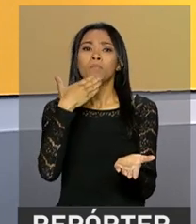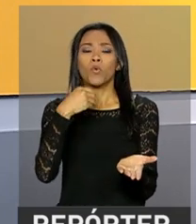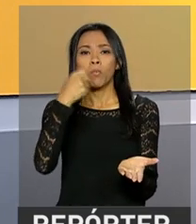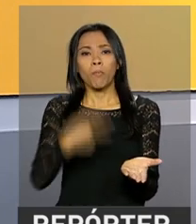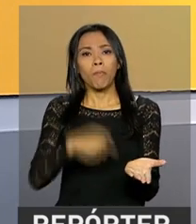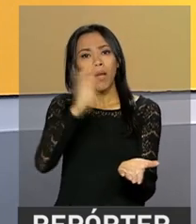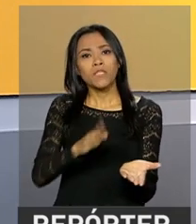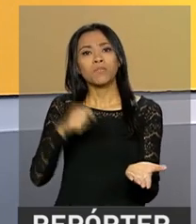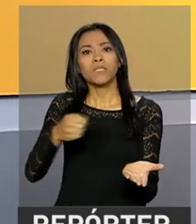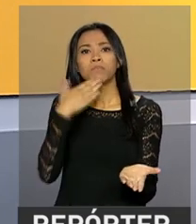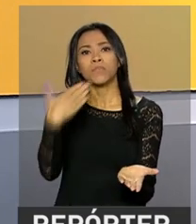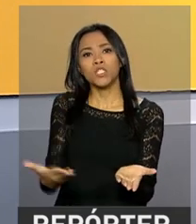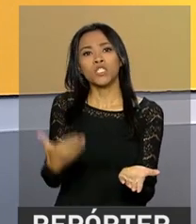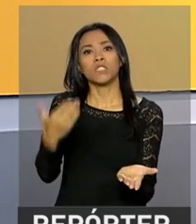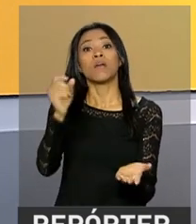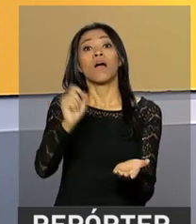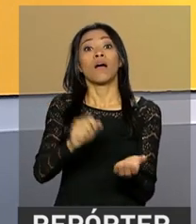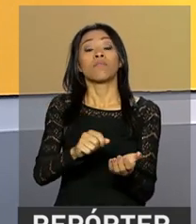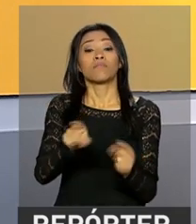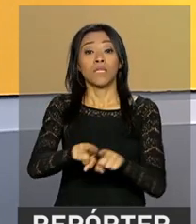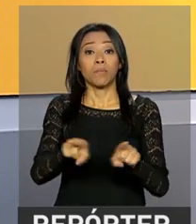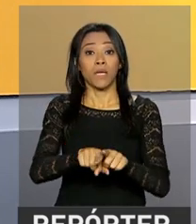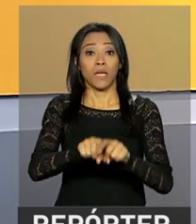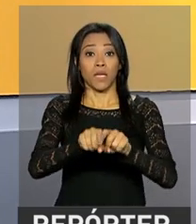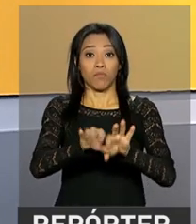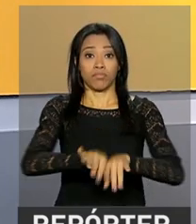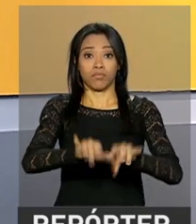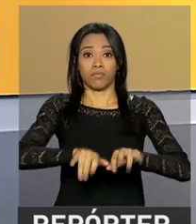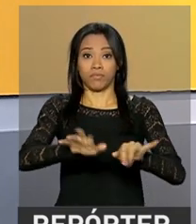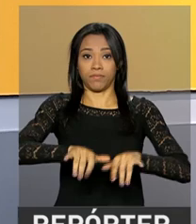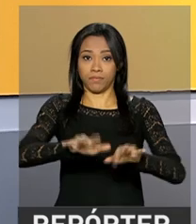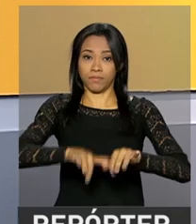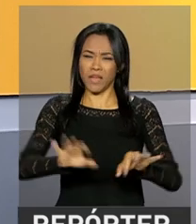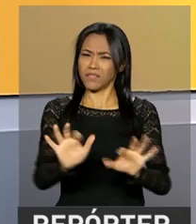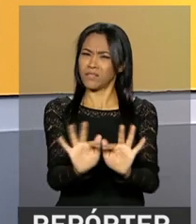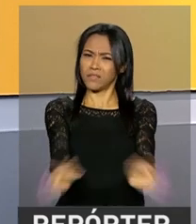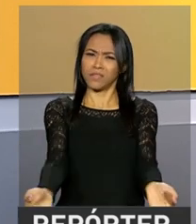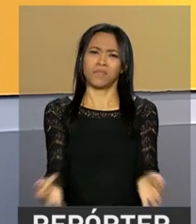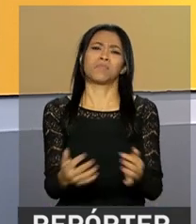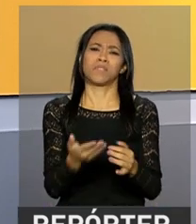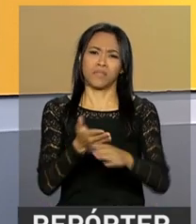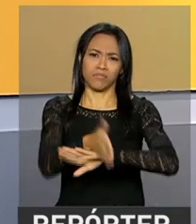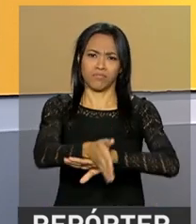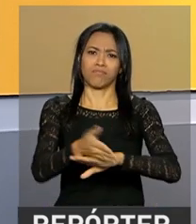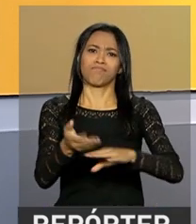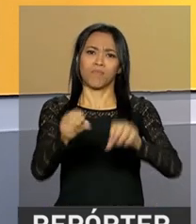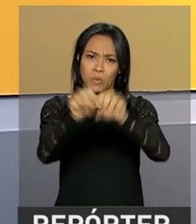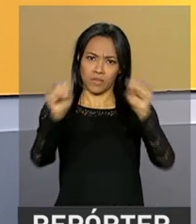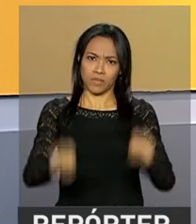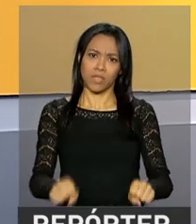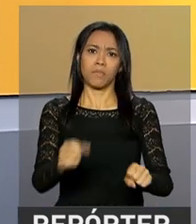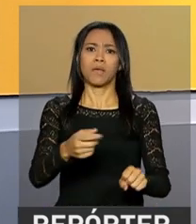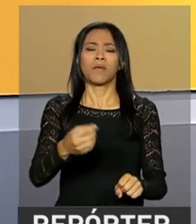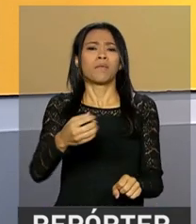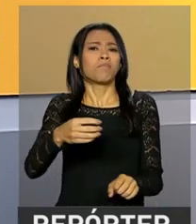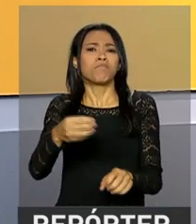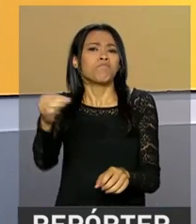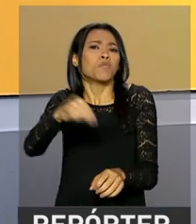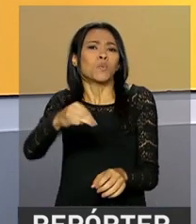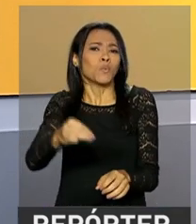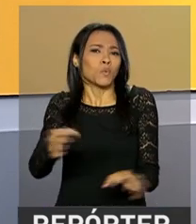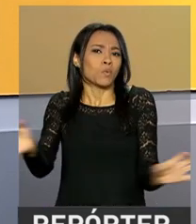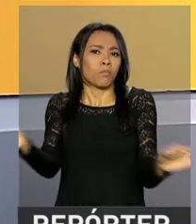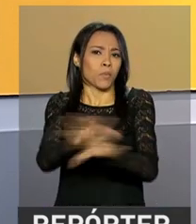uma autorização eletrônica de viagem o processo é simples de baixo custo e leva apenas minutos para ser